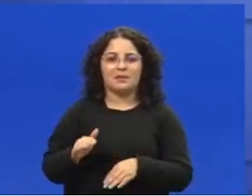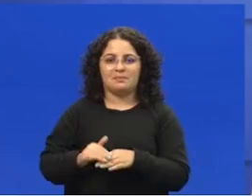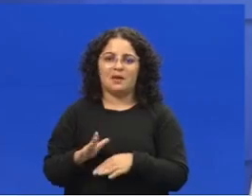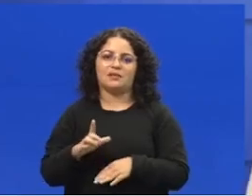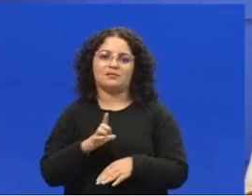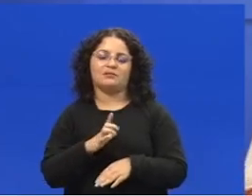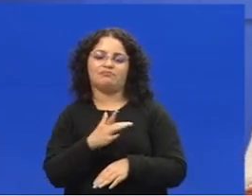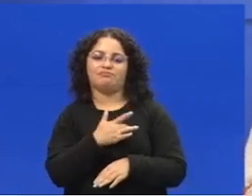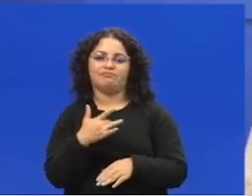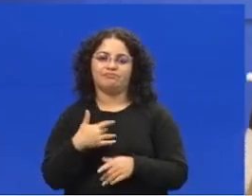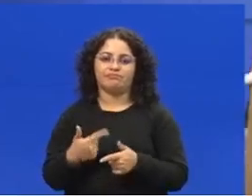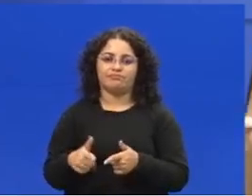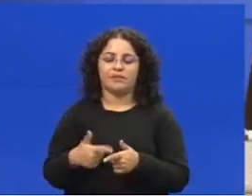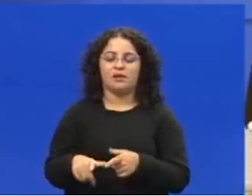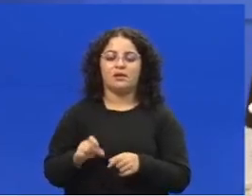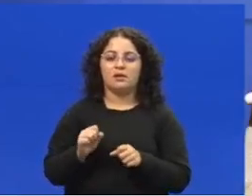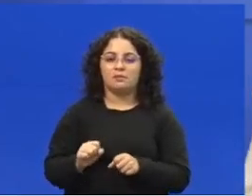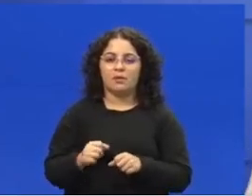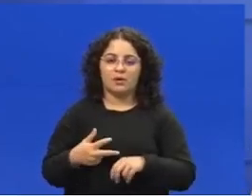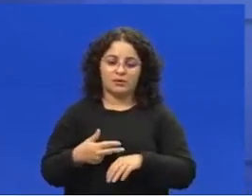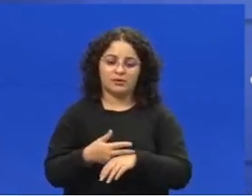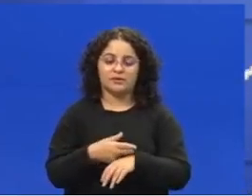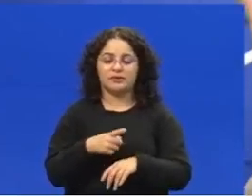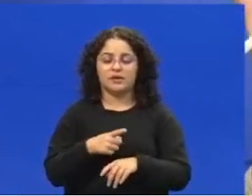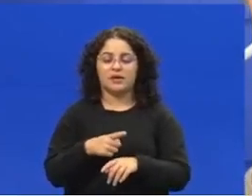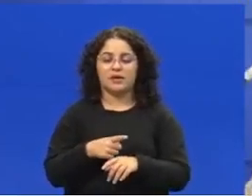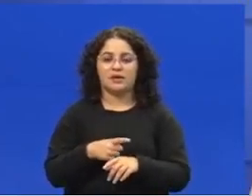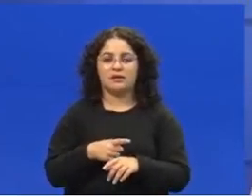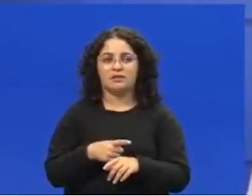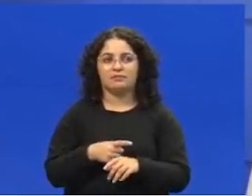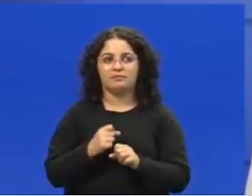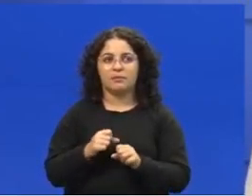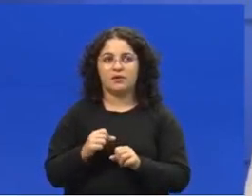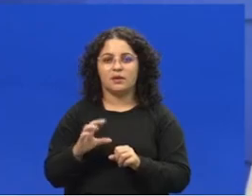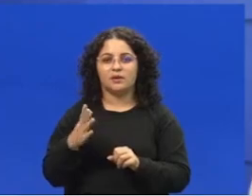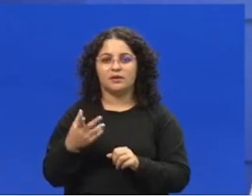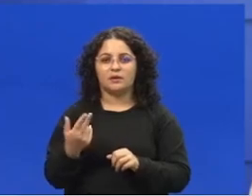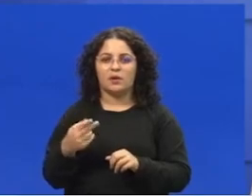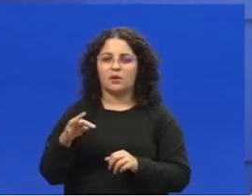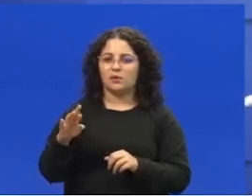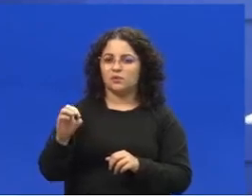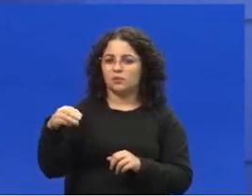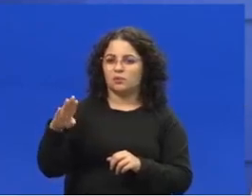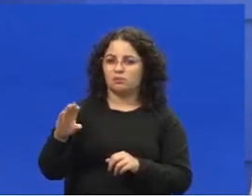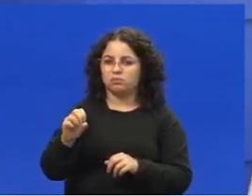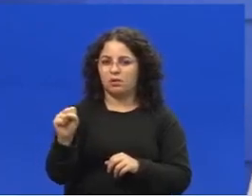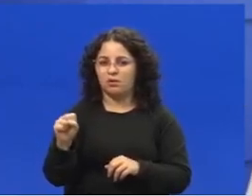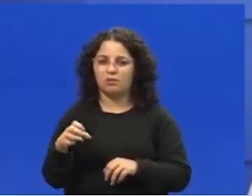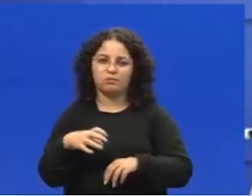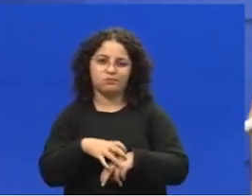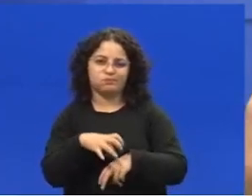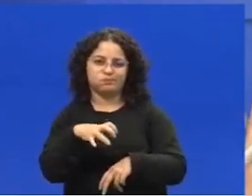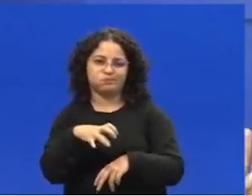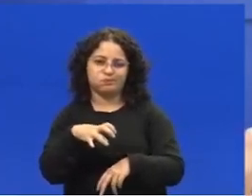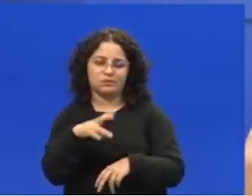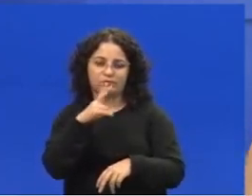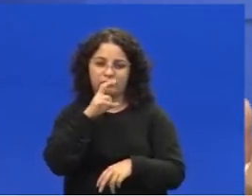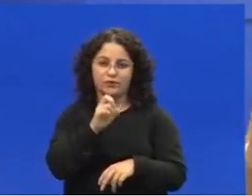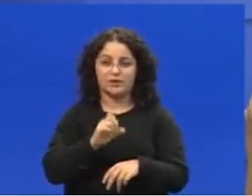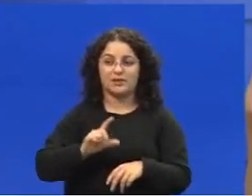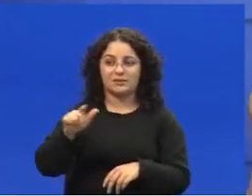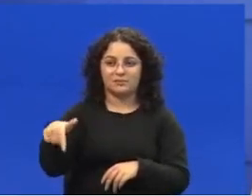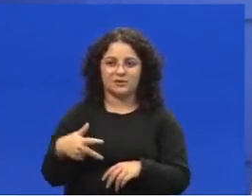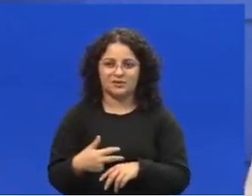cirurgia ortopédica ela pode vir acompanhada de um processo de trombose, de um edema grande no